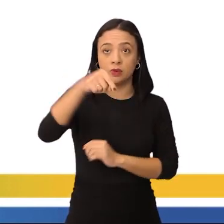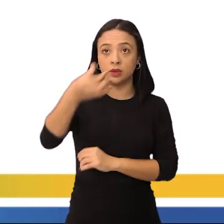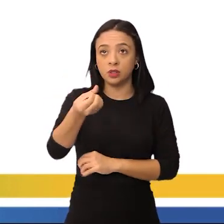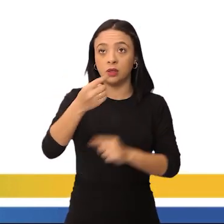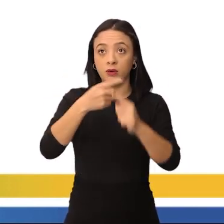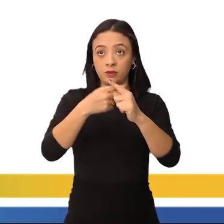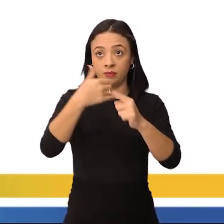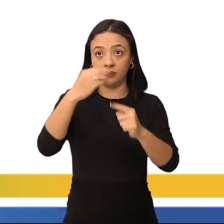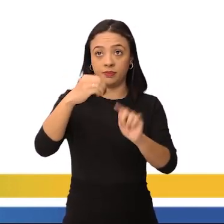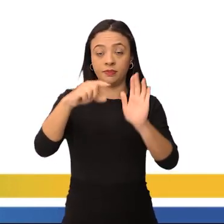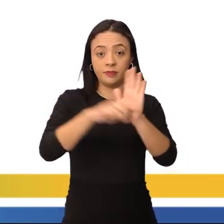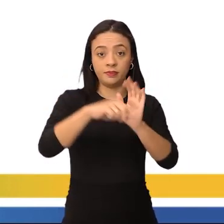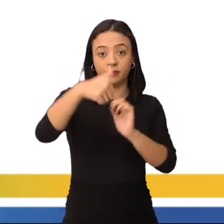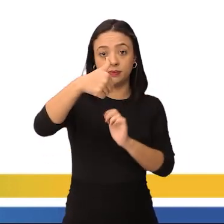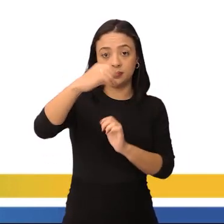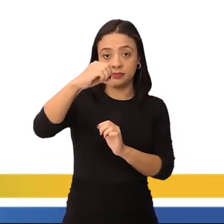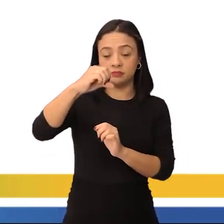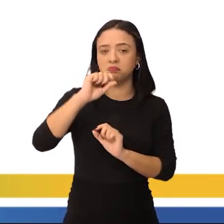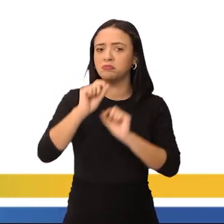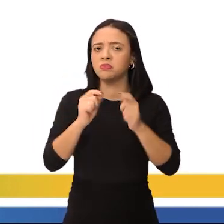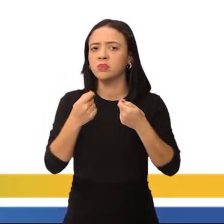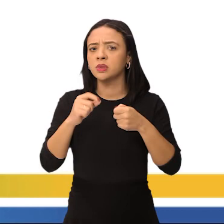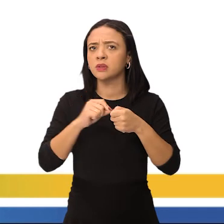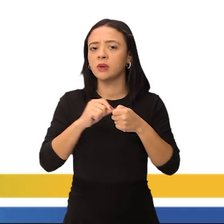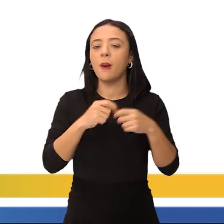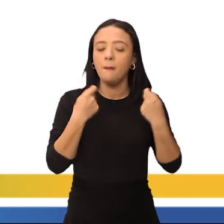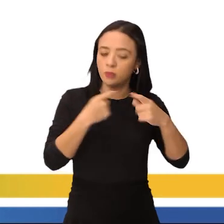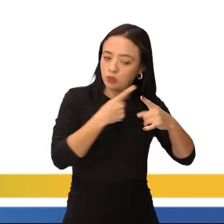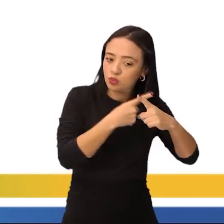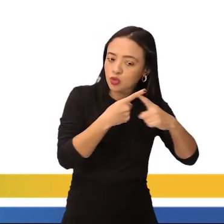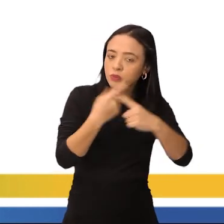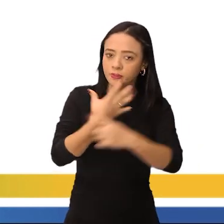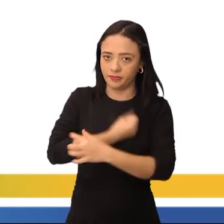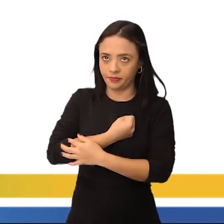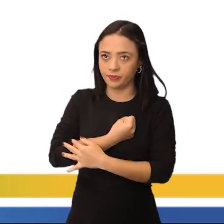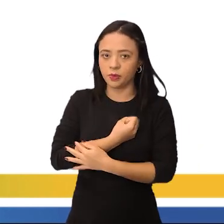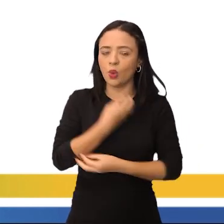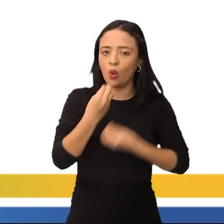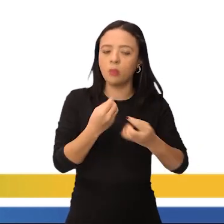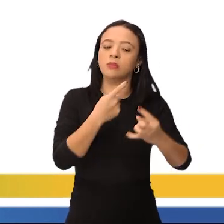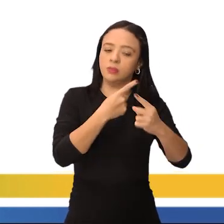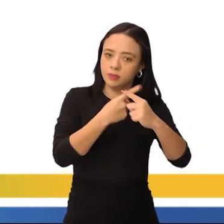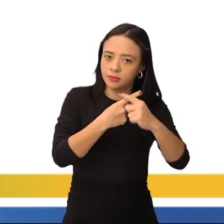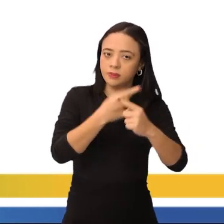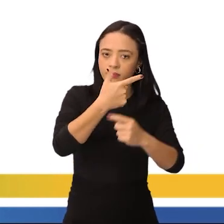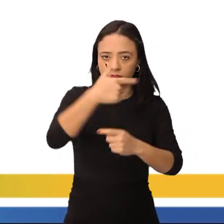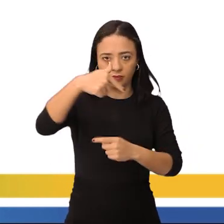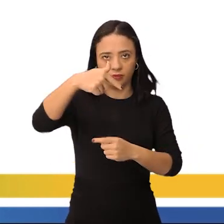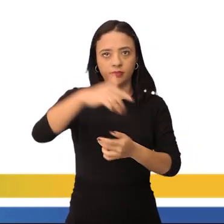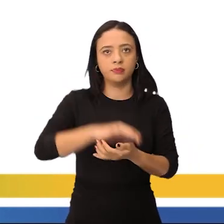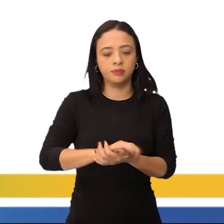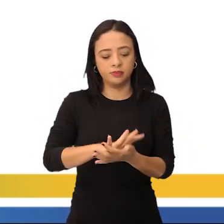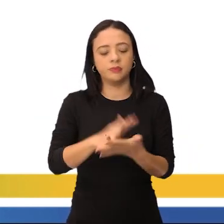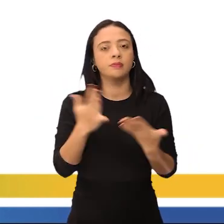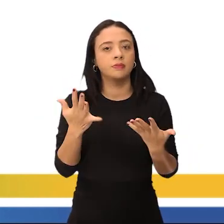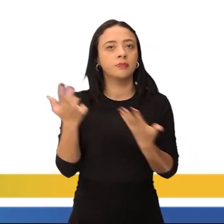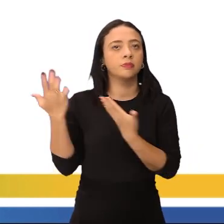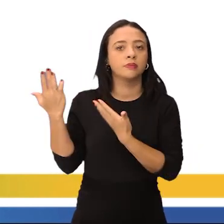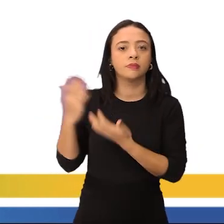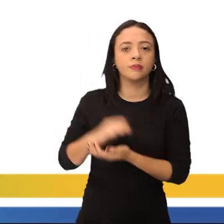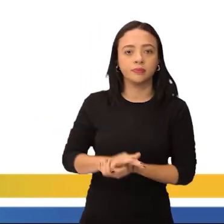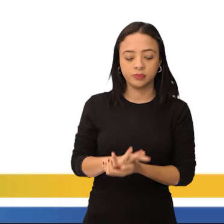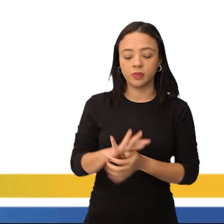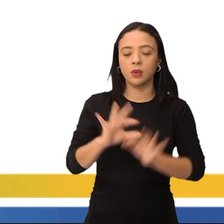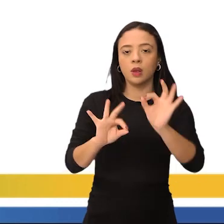aí agora o que que eu tenho que fazer tenho que multiplicar este número por 27 aí eu vou fazer isso aqui tá